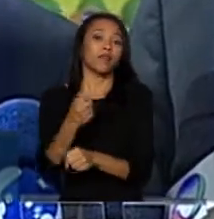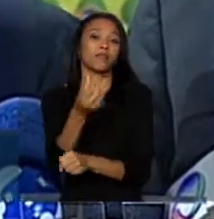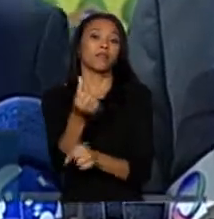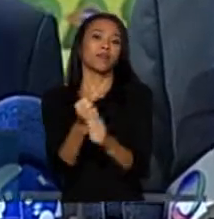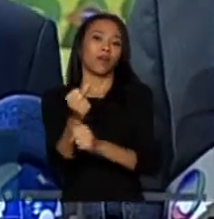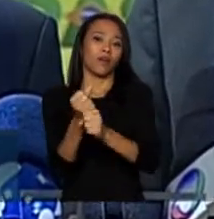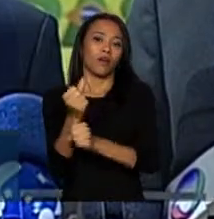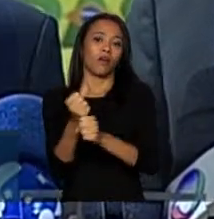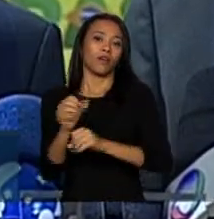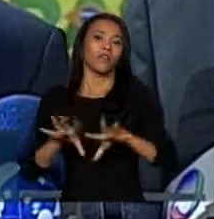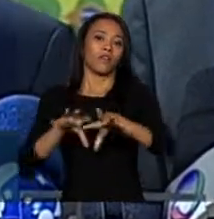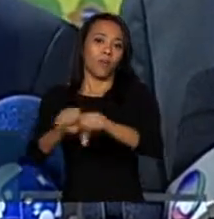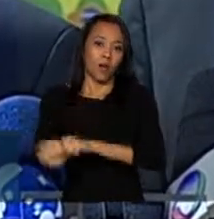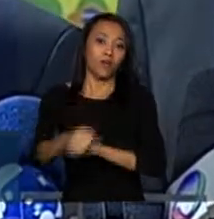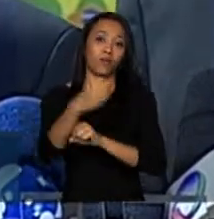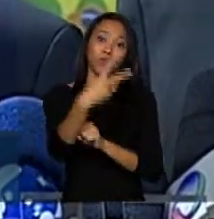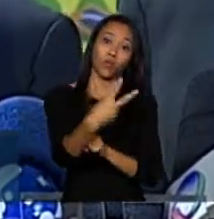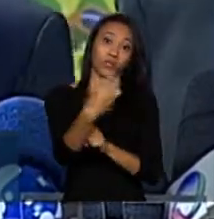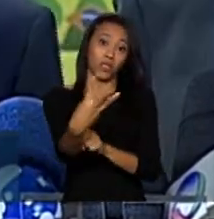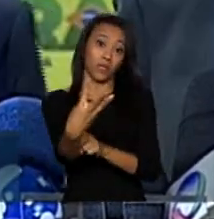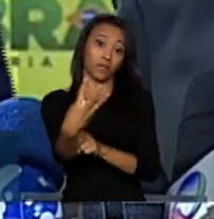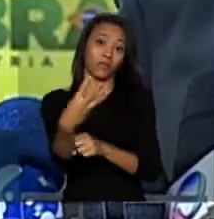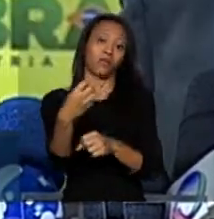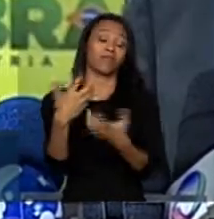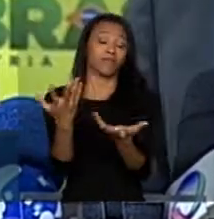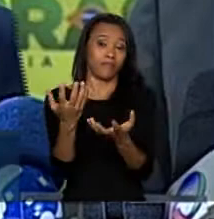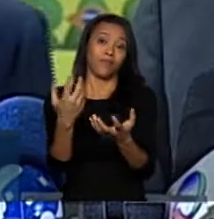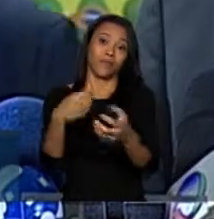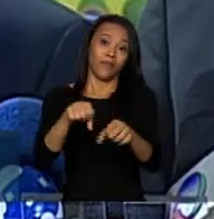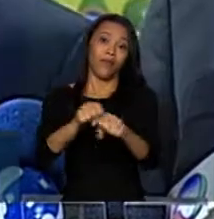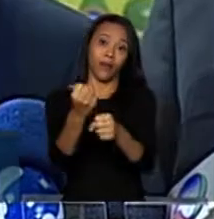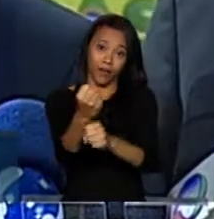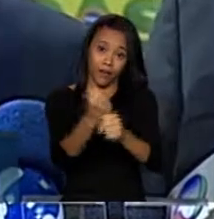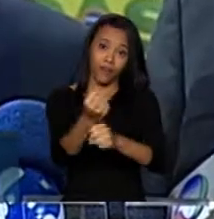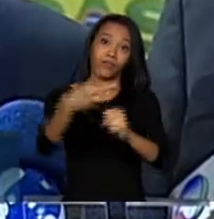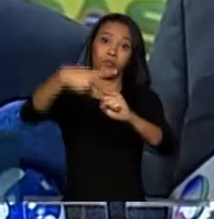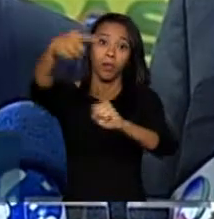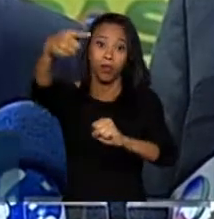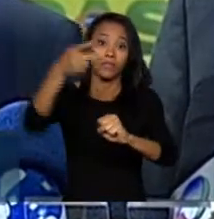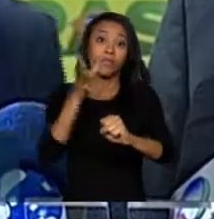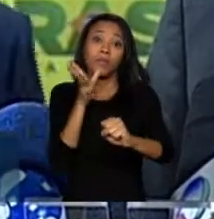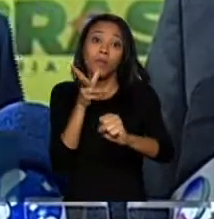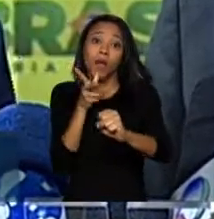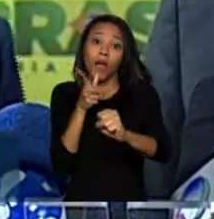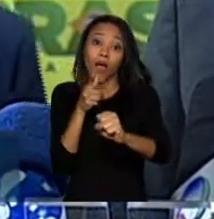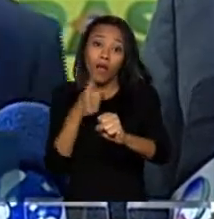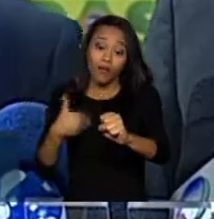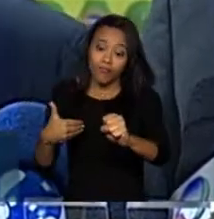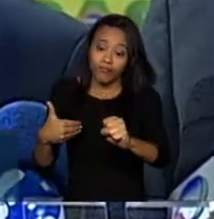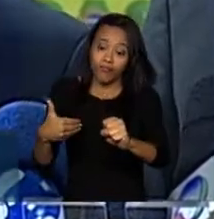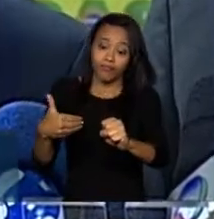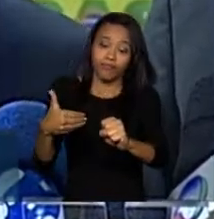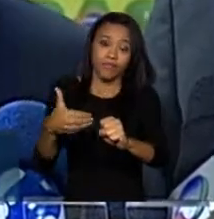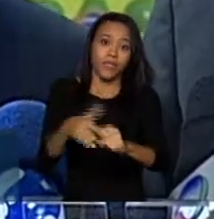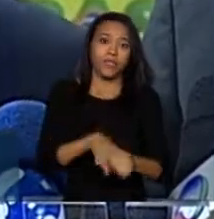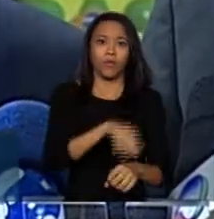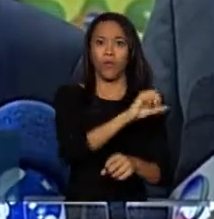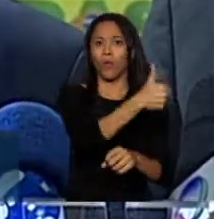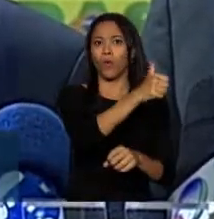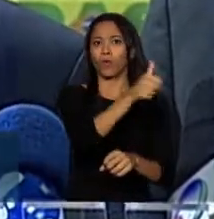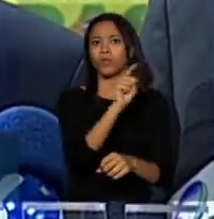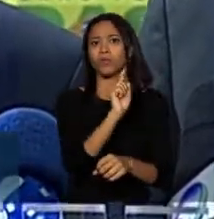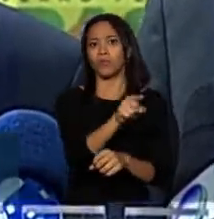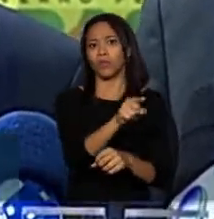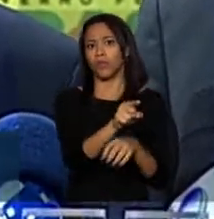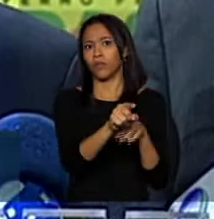formação, 2, 3 anos de residência médica, uma expansão progressiva que não se faz da noite para o dia. Essa meta de 11.400 novas